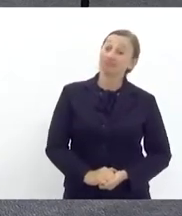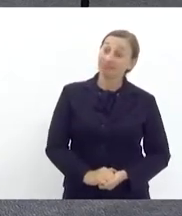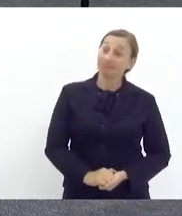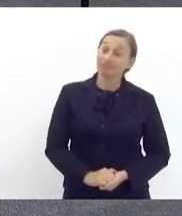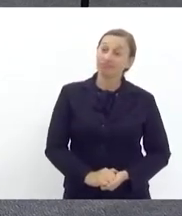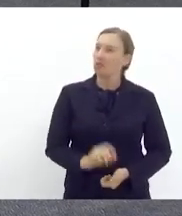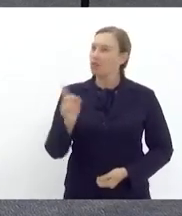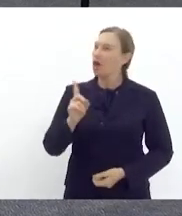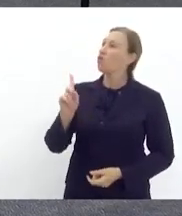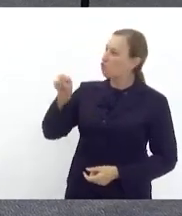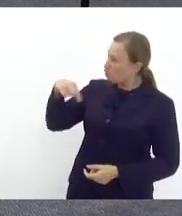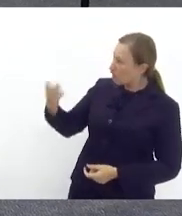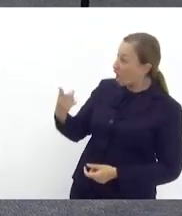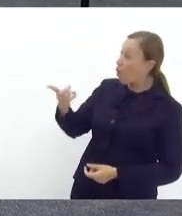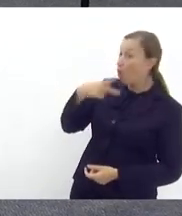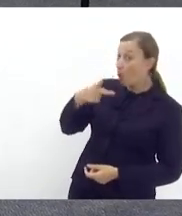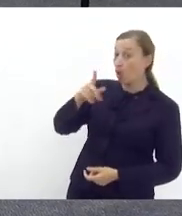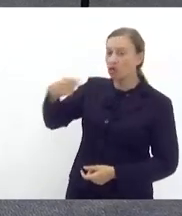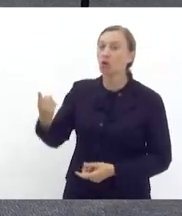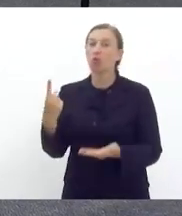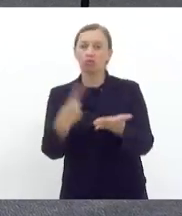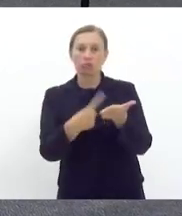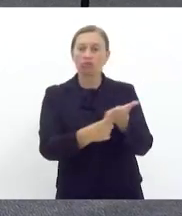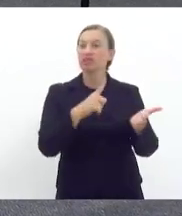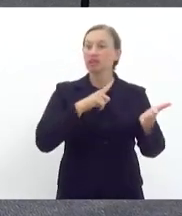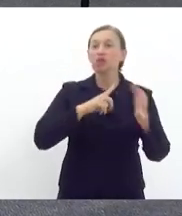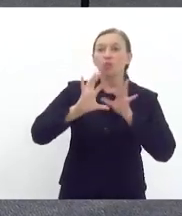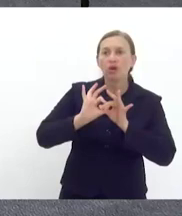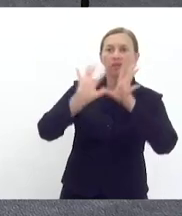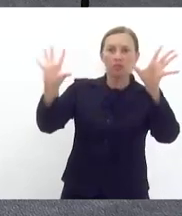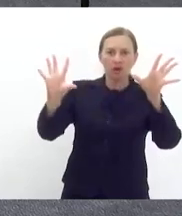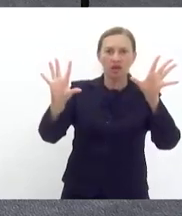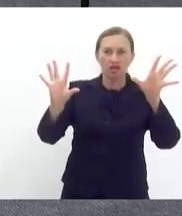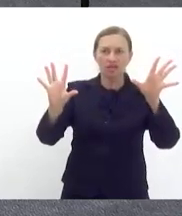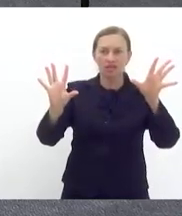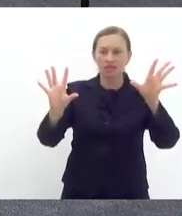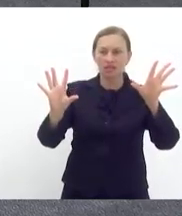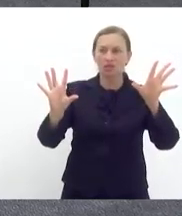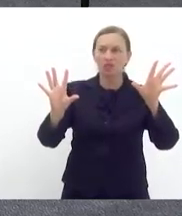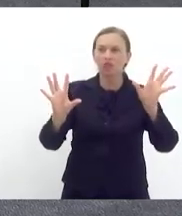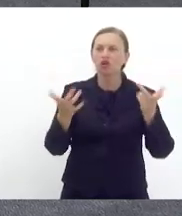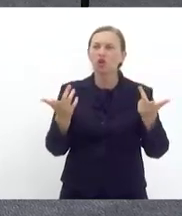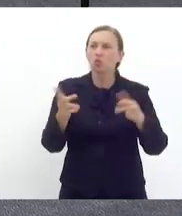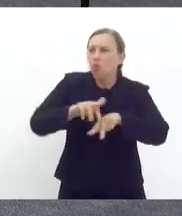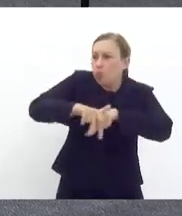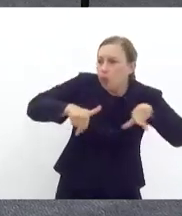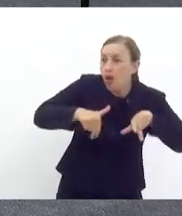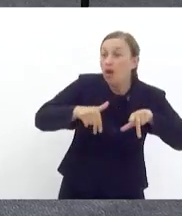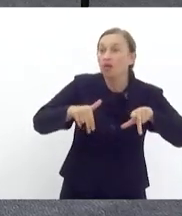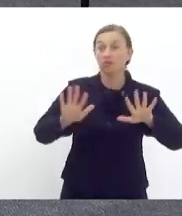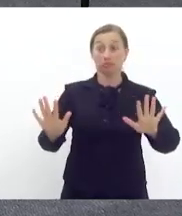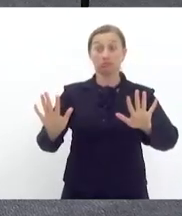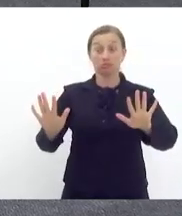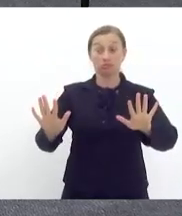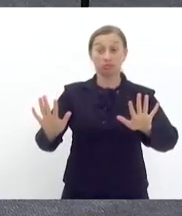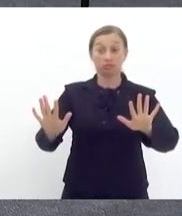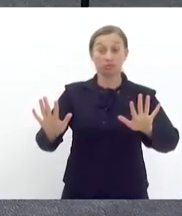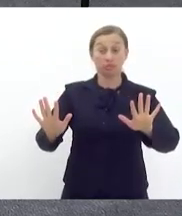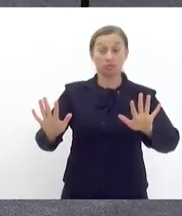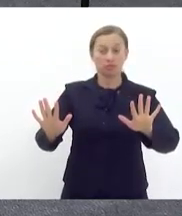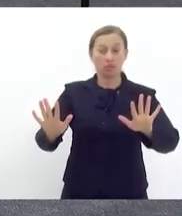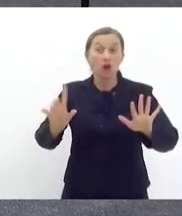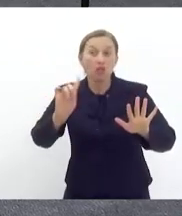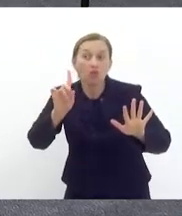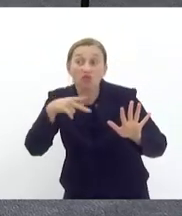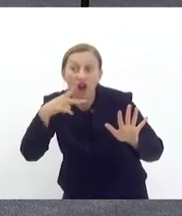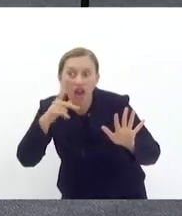mas eu vou dar outra nós temos compromisso com a democracia com a questão do de gênero e tal não